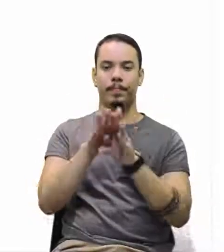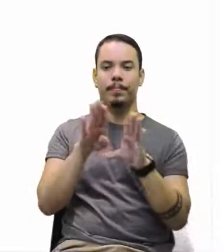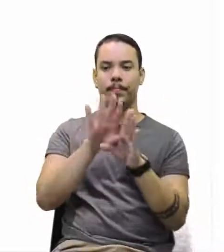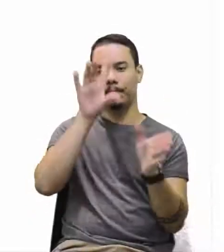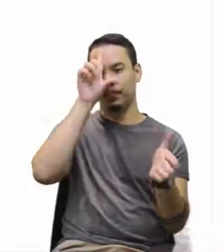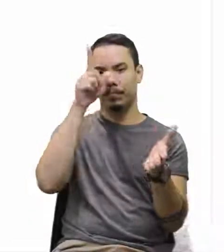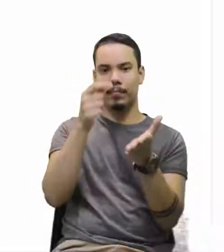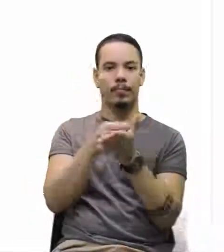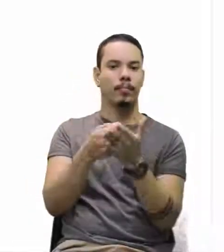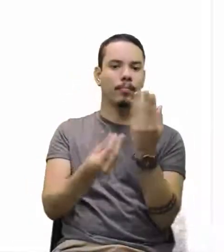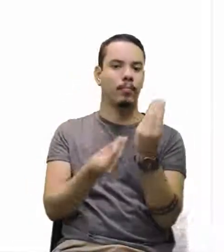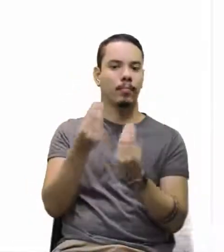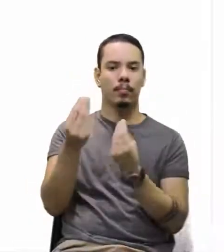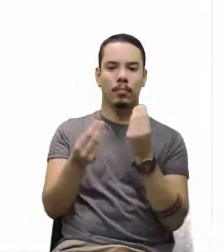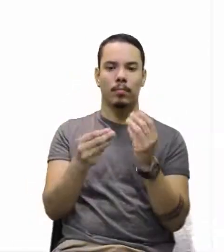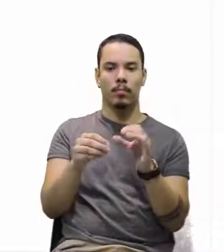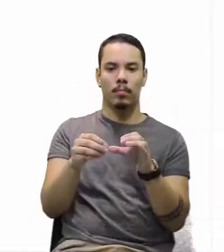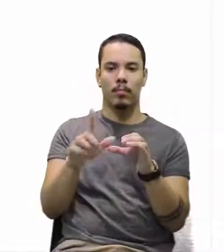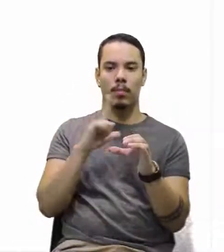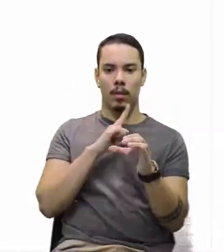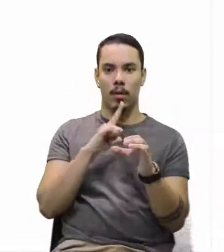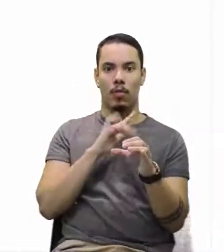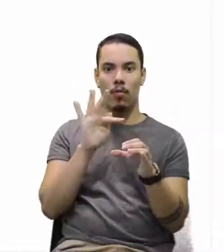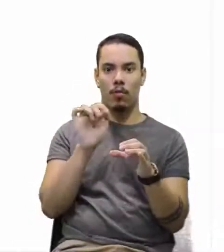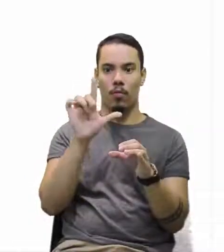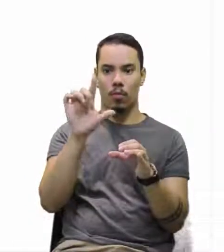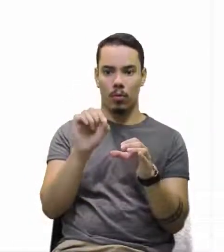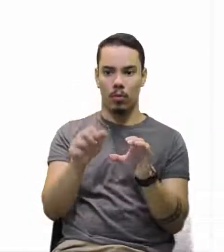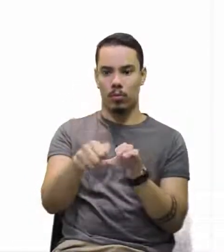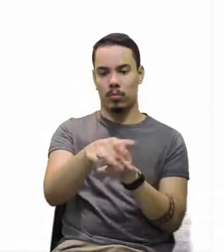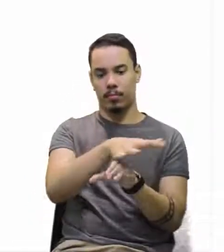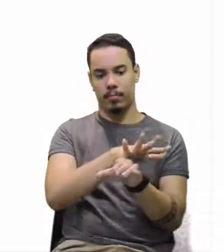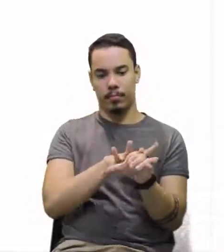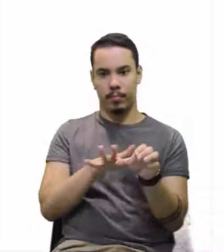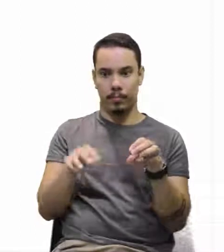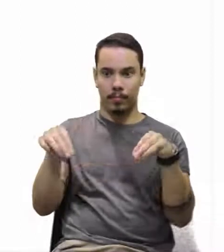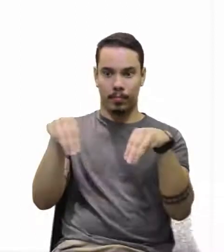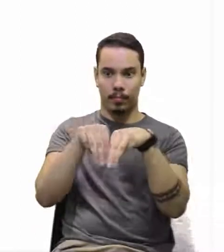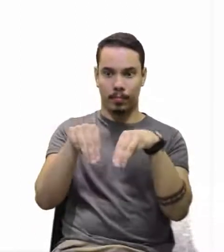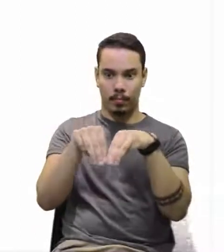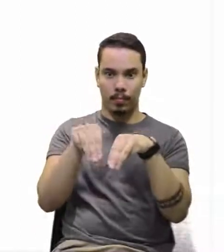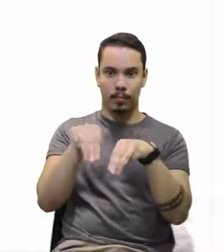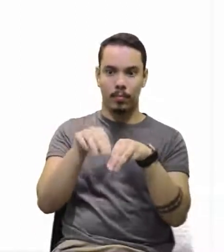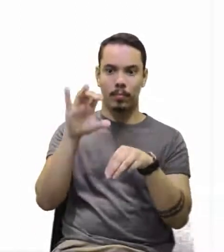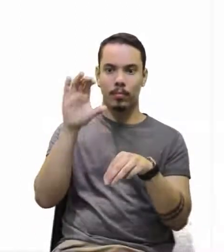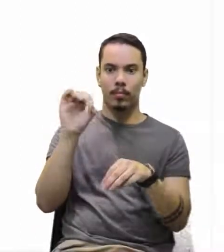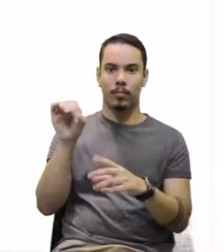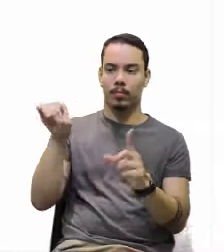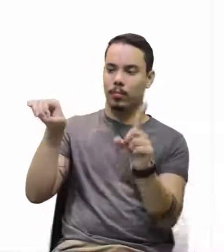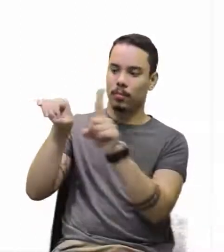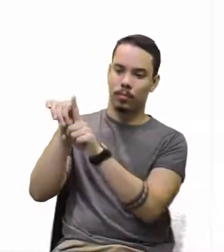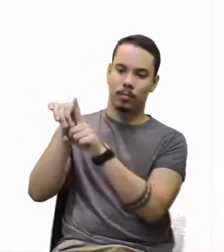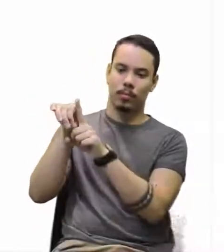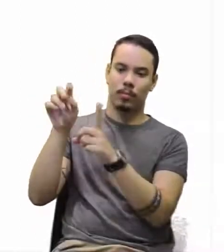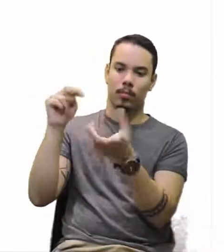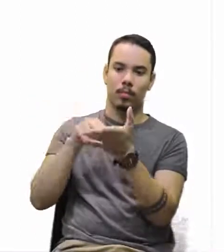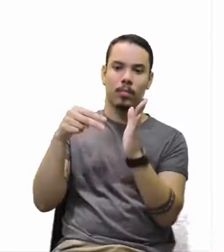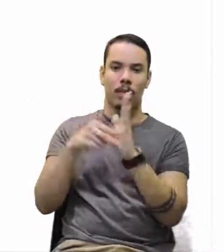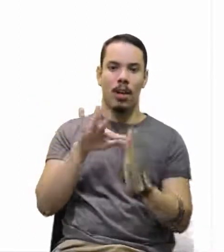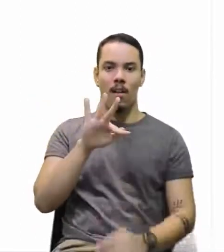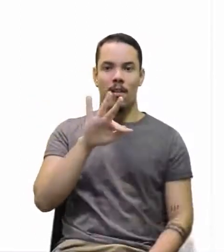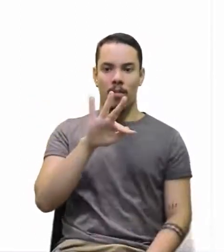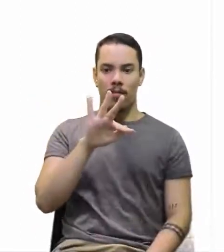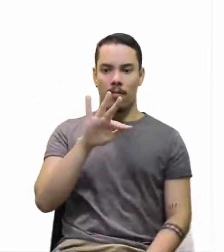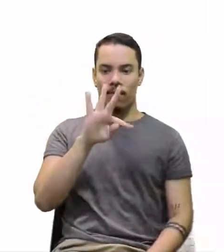estabelecida no circuito, gera um fluxo magnético. Então, aqui nós temos o Φ, letra grega,